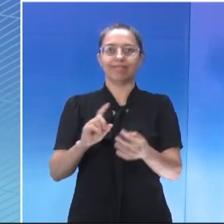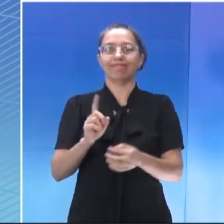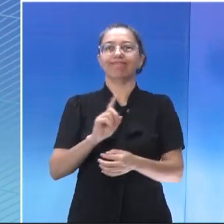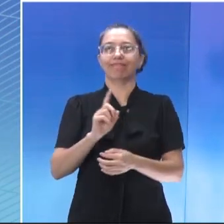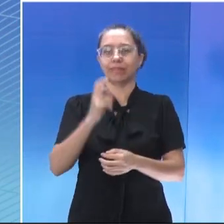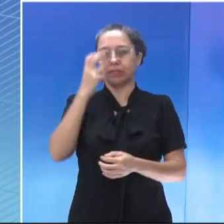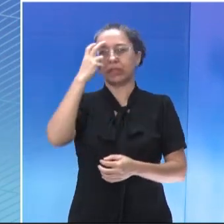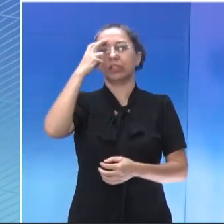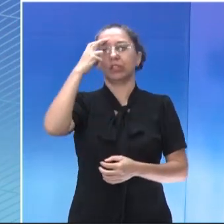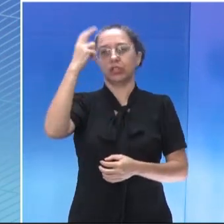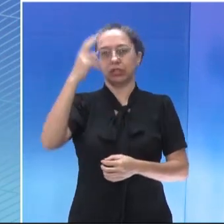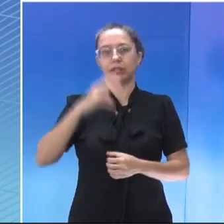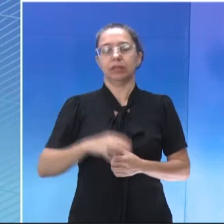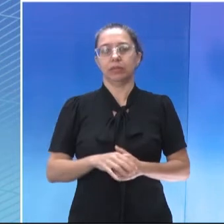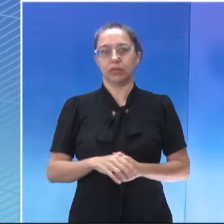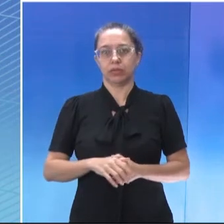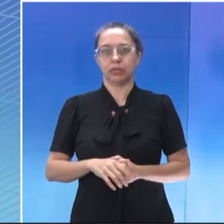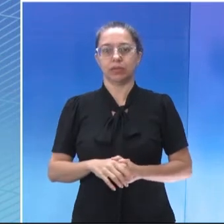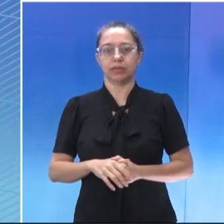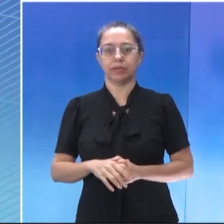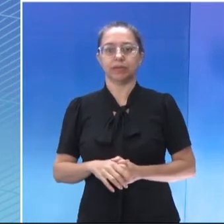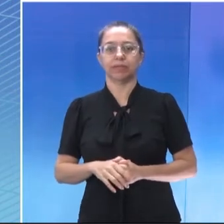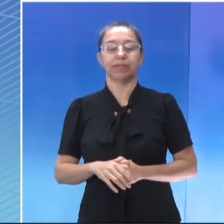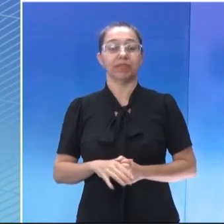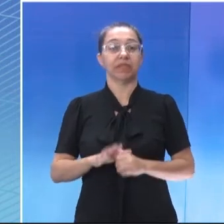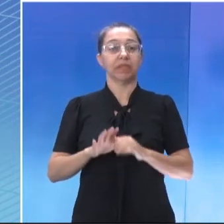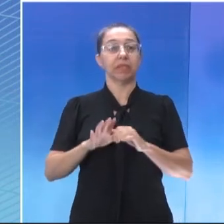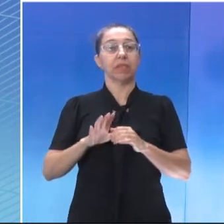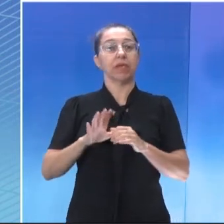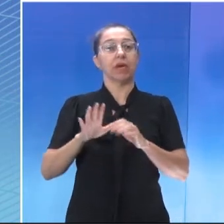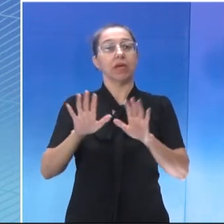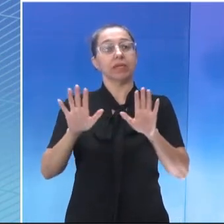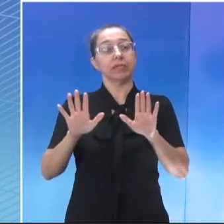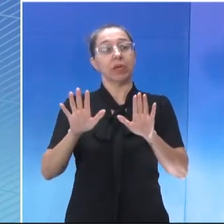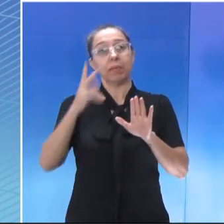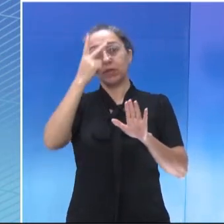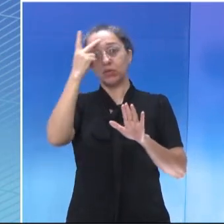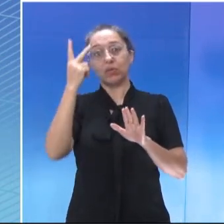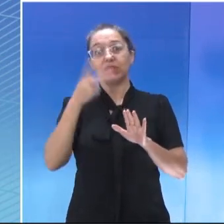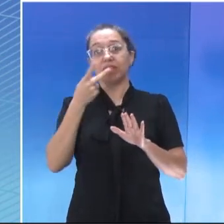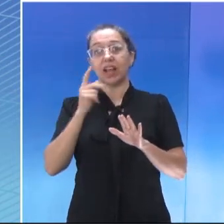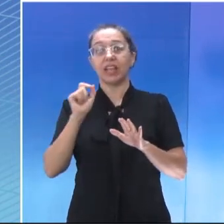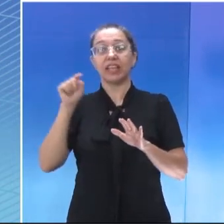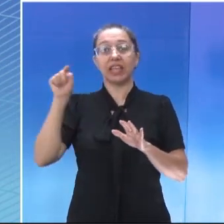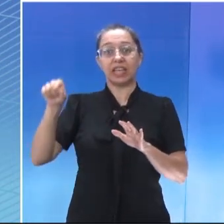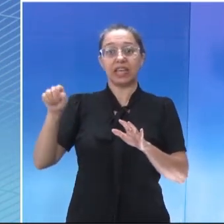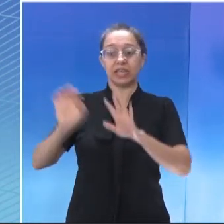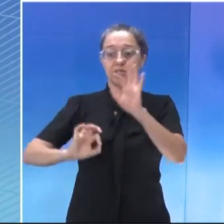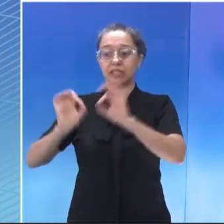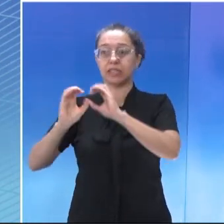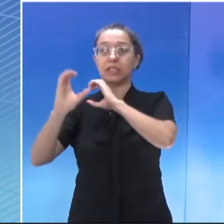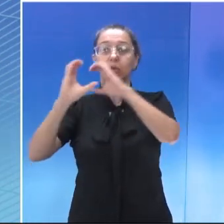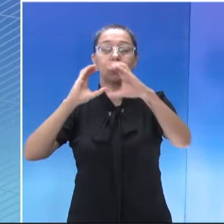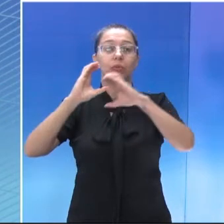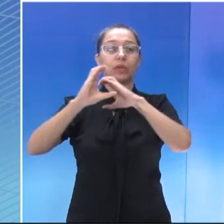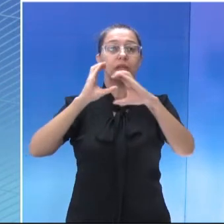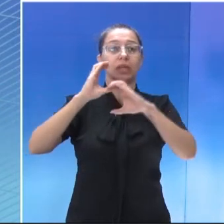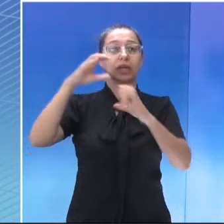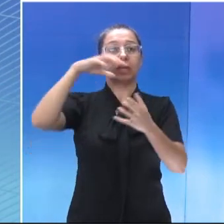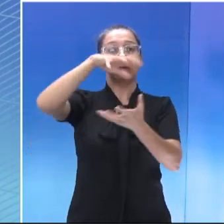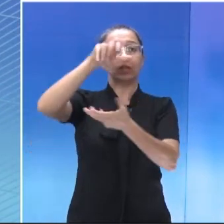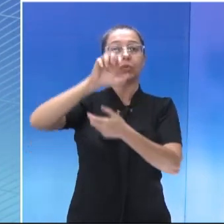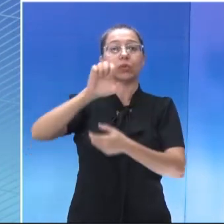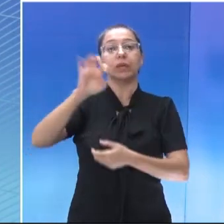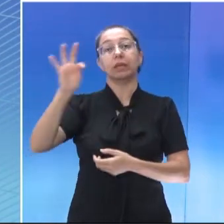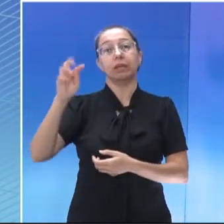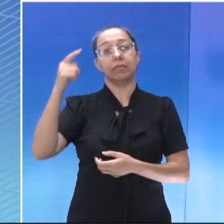complexas. Alguns dizem que eles estavam se comunicando com extraterrestres, né? Mas eu não vou entrar nesse assunto não, que é sobre ufologia, né? O negócio nosso aqui